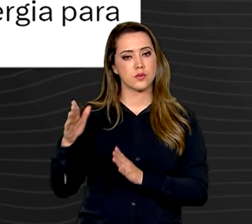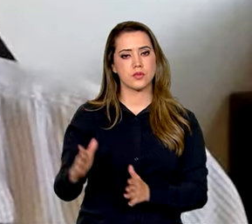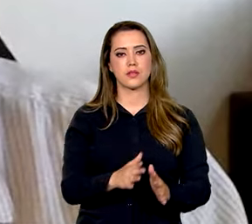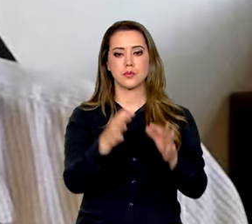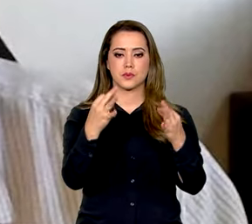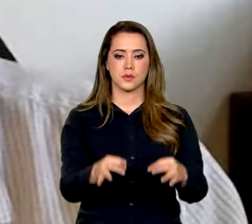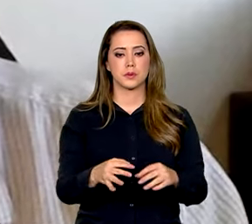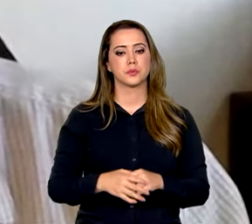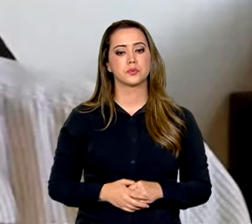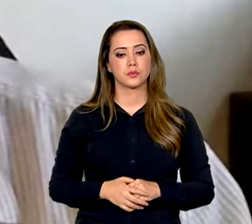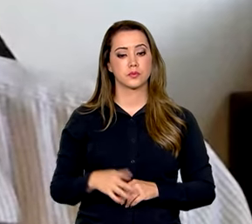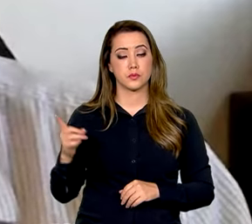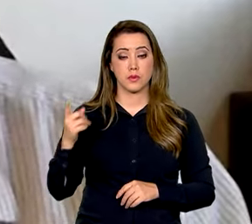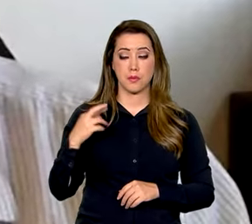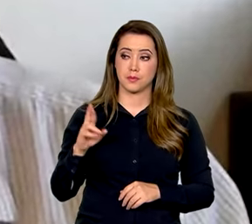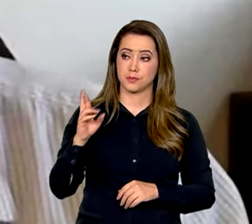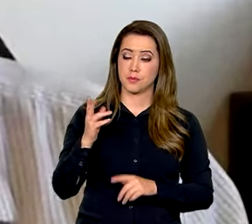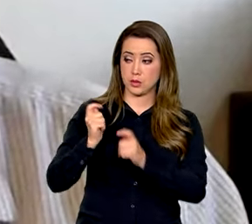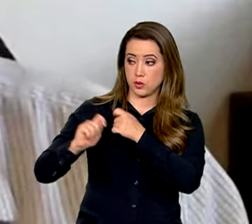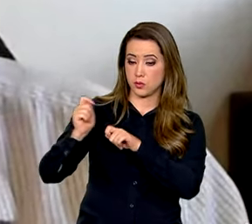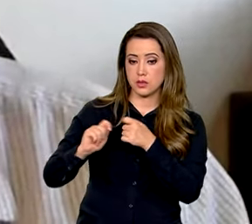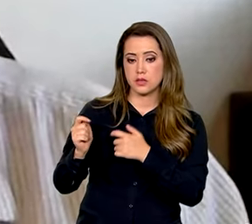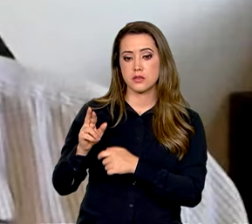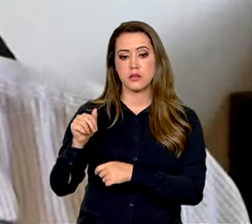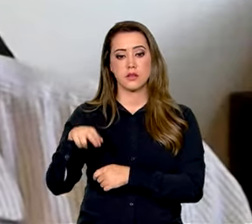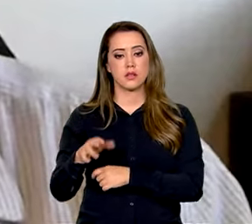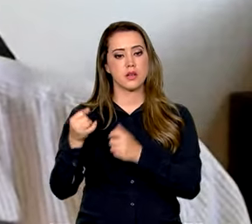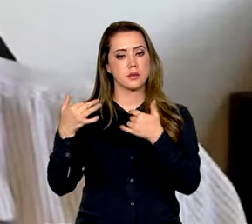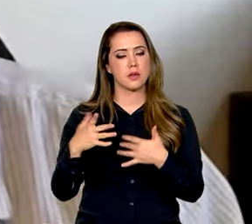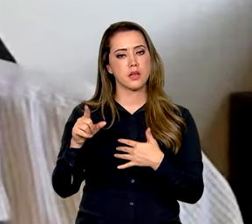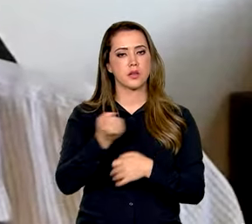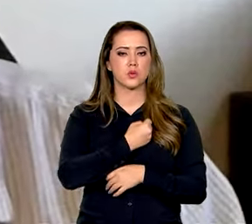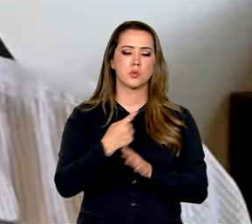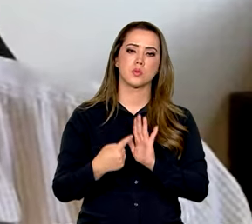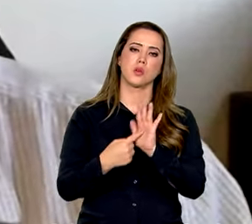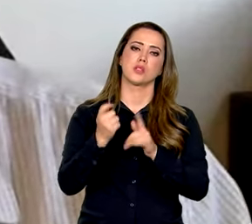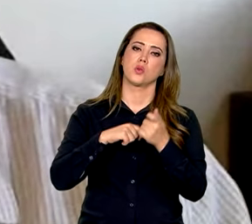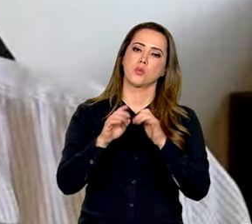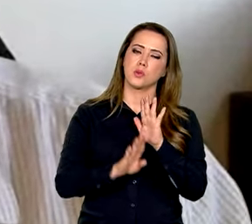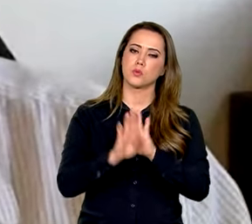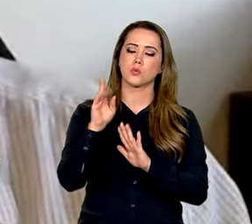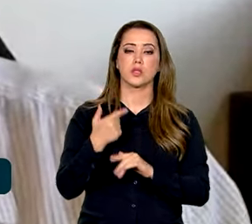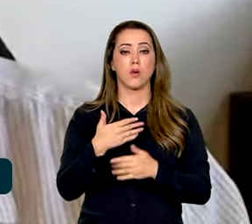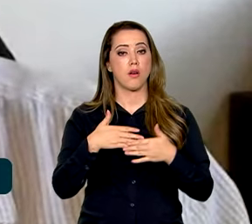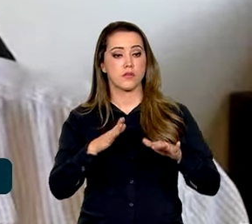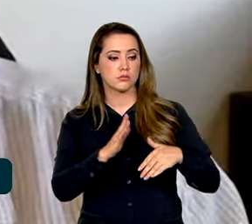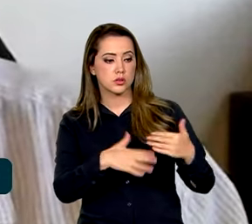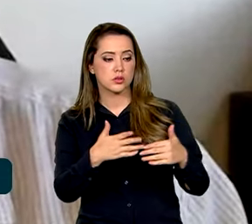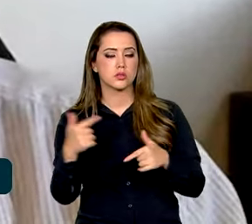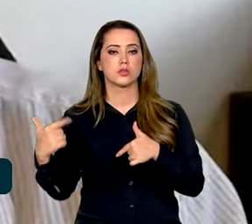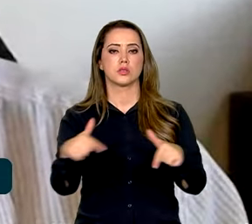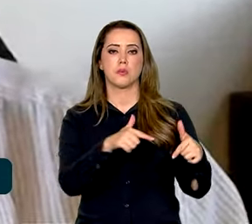certo. Para o economista Renan Silva, os dados refletem a melhora na economia. O avanço na abertura de vagas